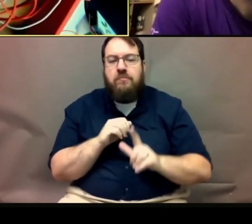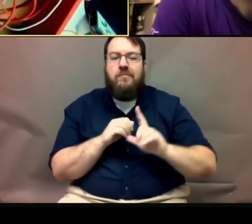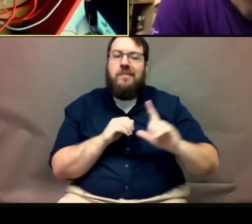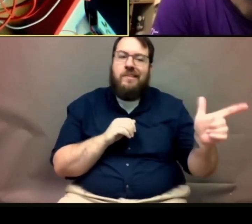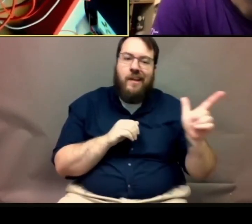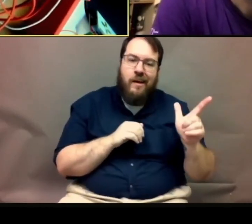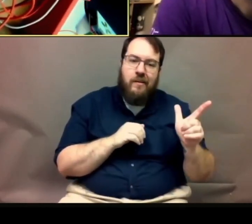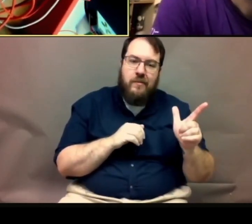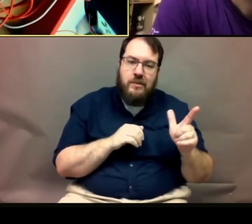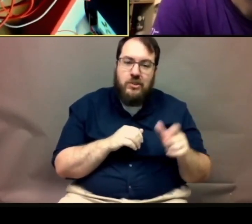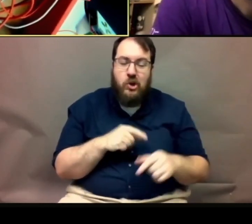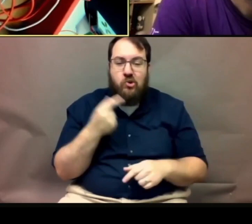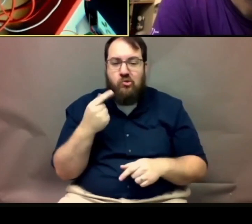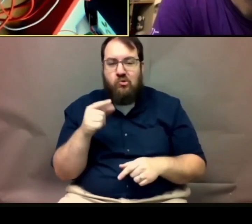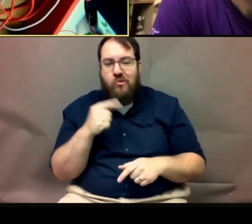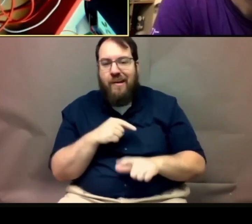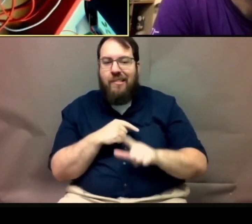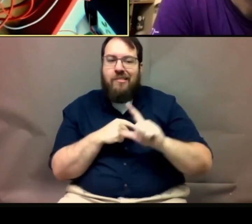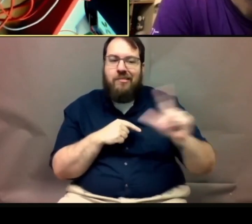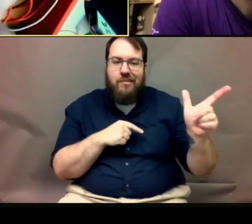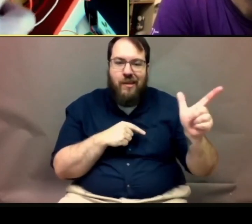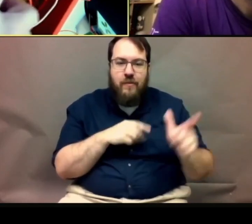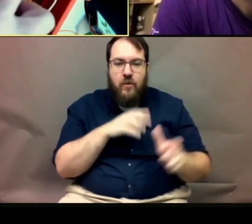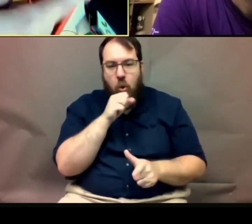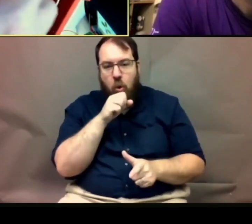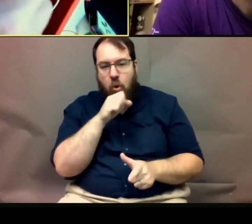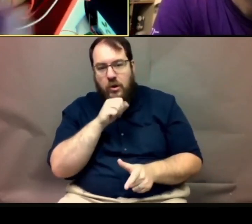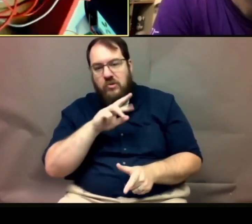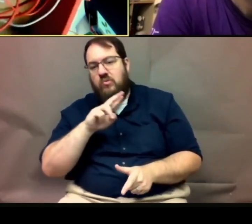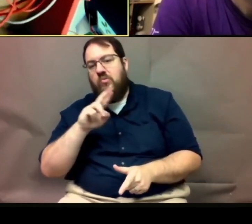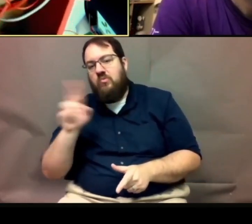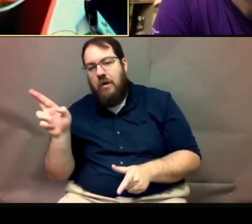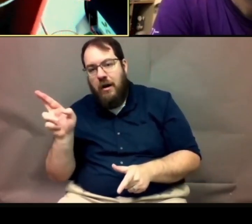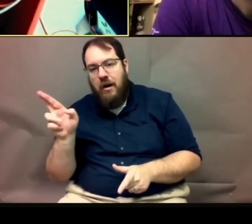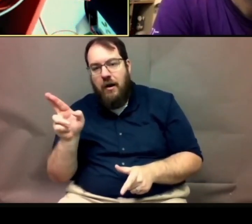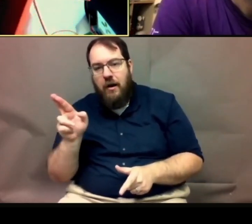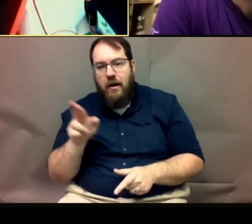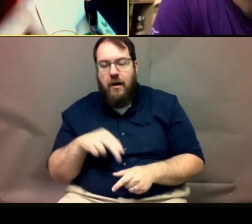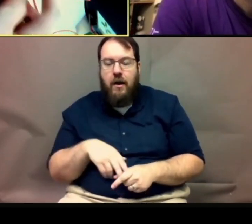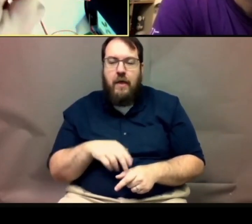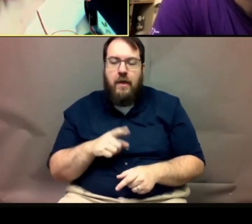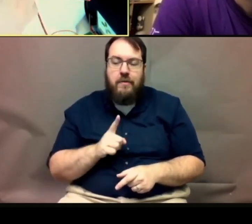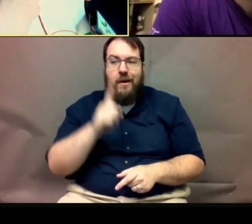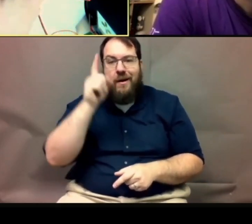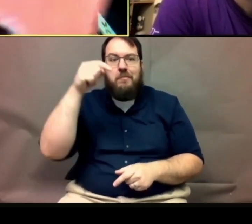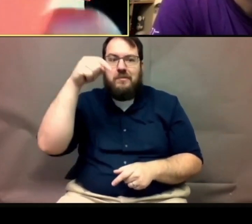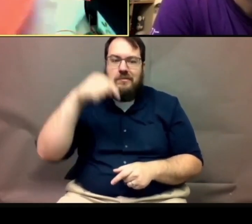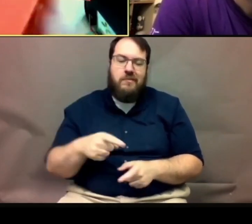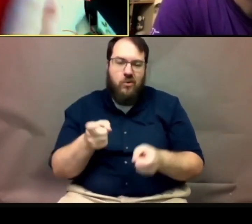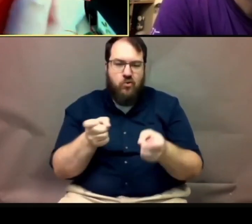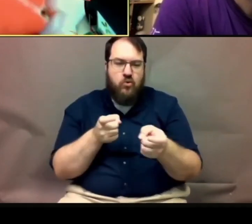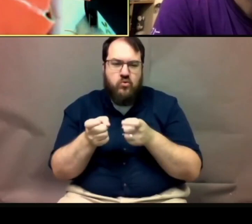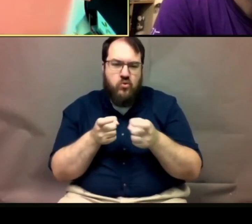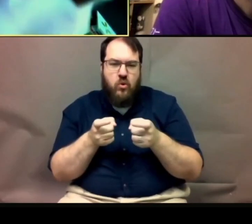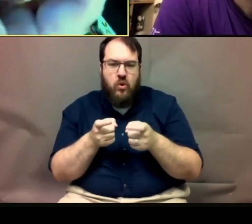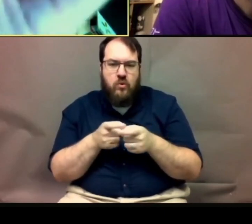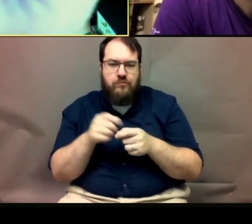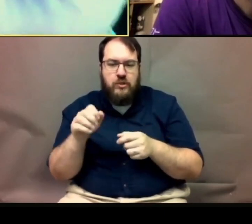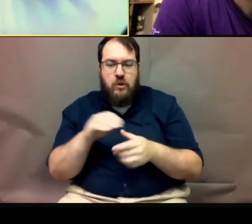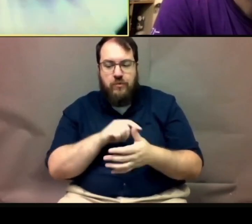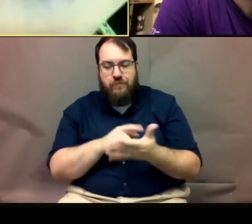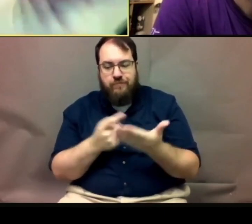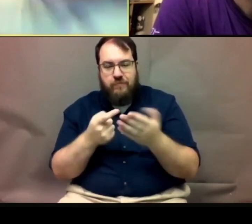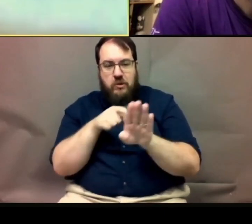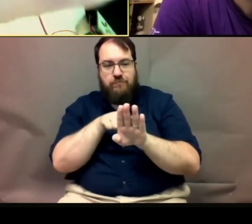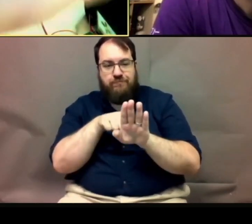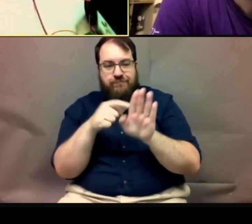onde nós temos ali o controle esquerdo do controle direito e esquerdo do mouse e para